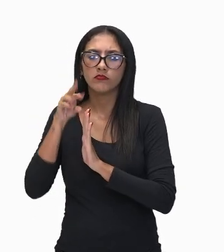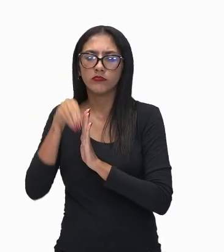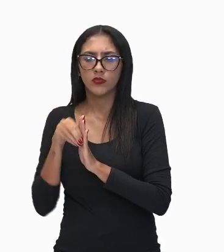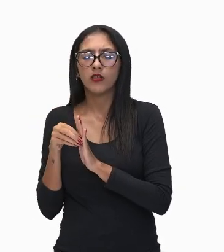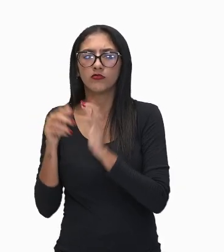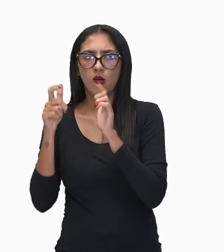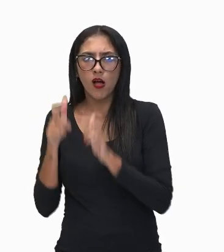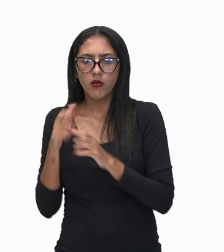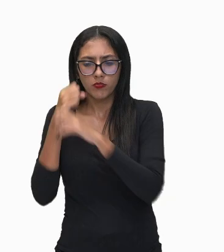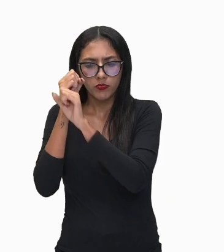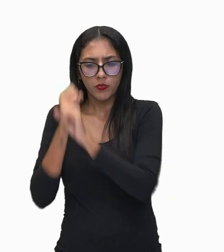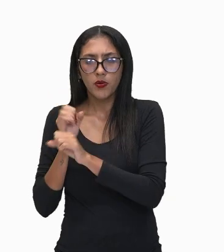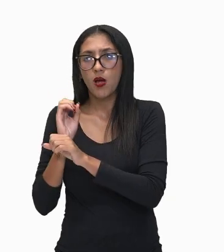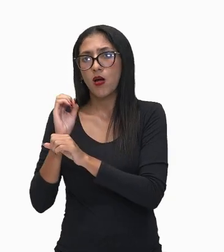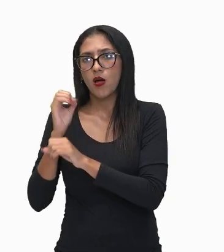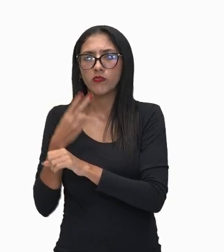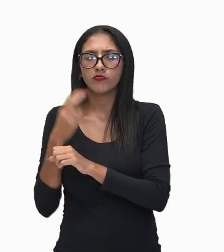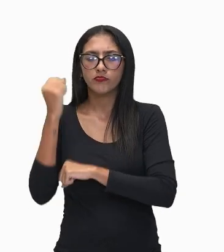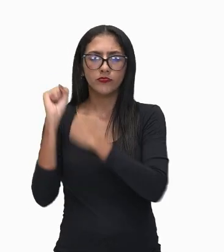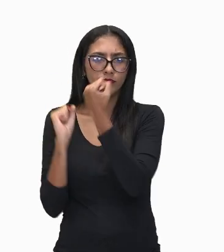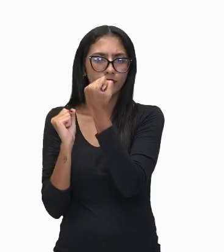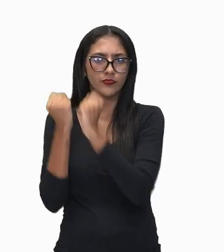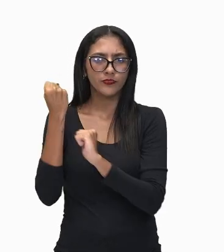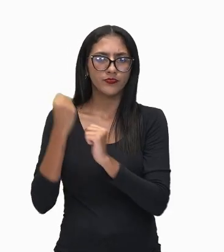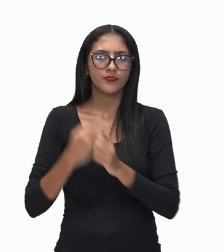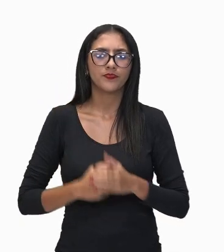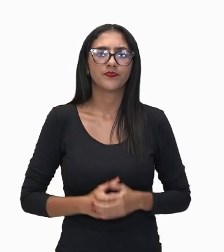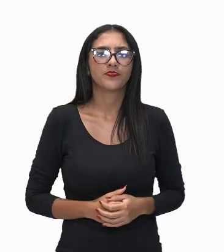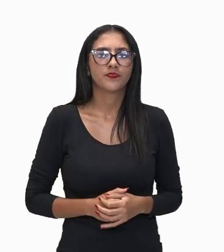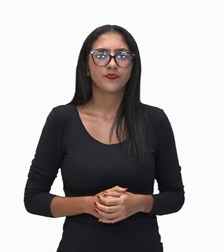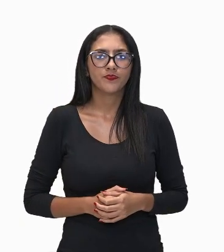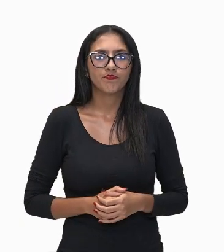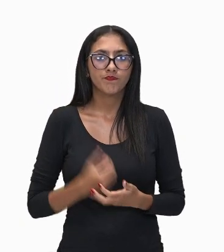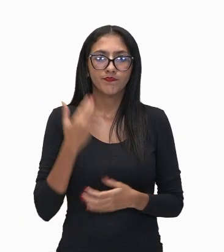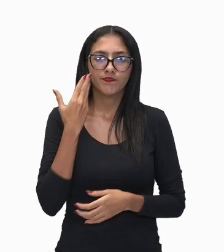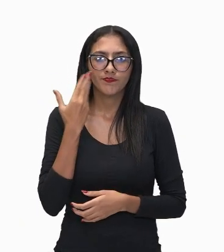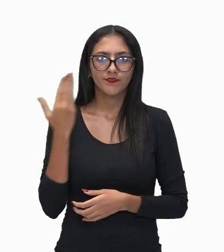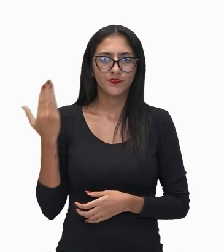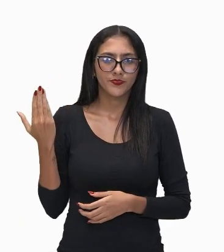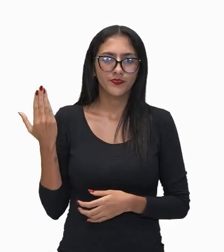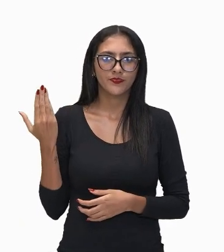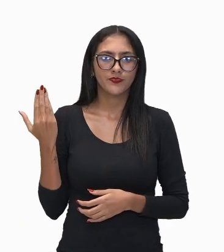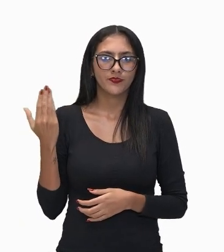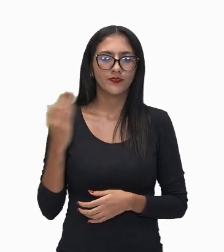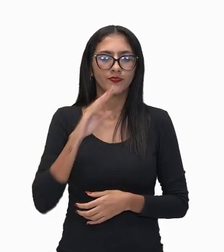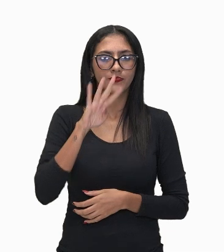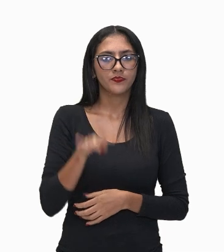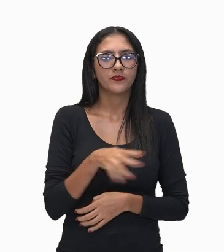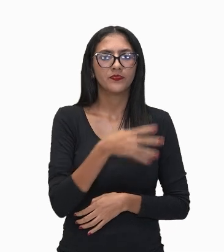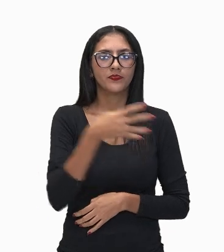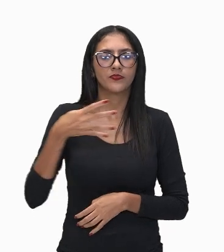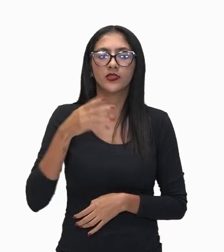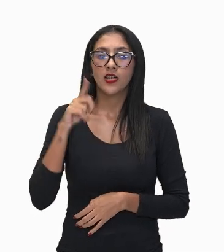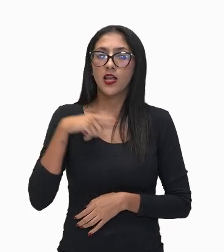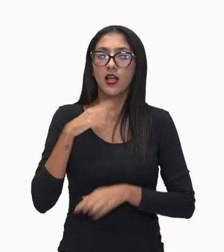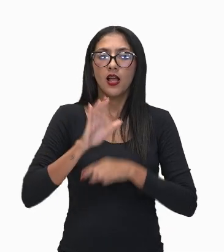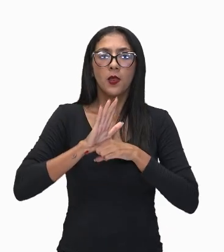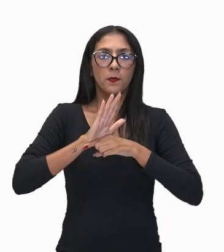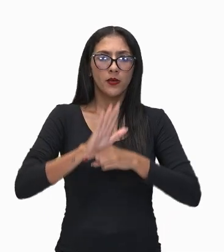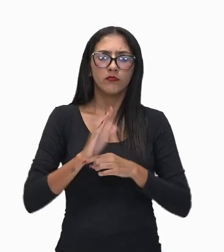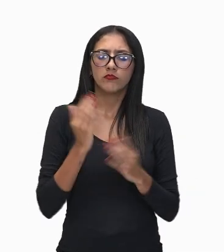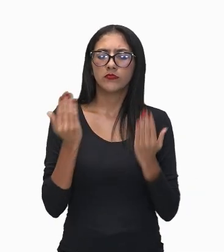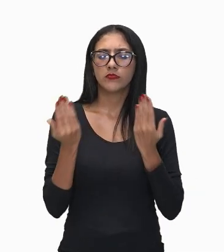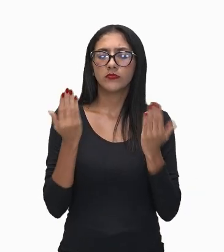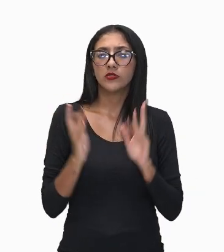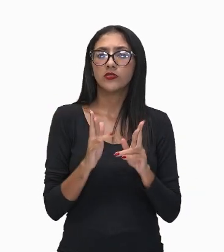processos industriais. Aí nós temos uma tabela, e essa tabela ela mostra aí a diferença entre